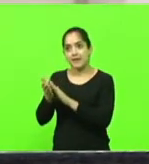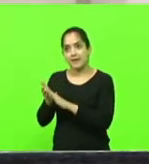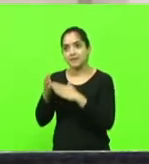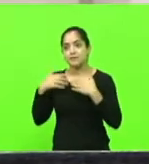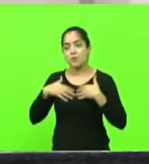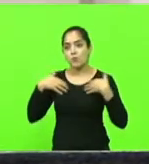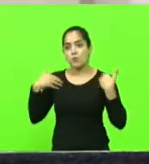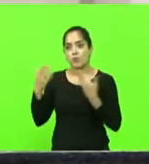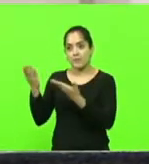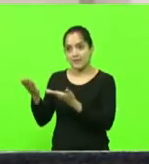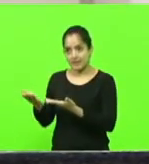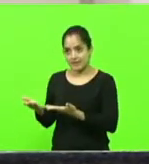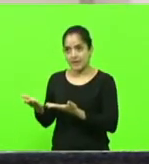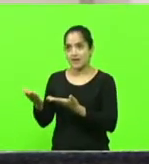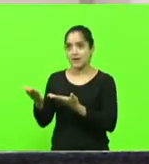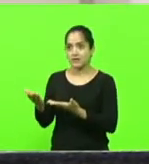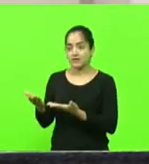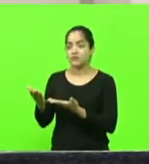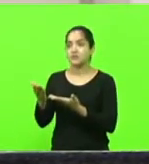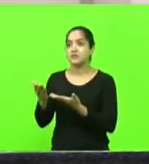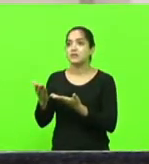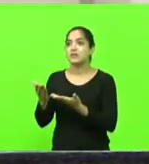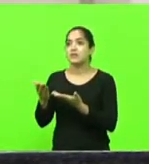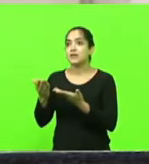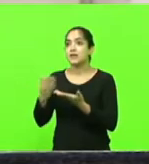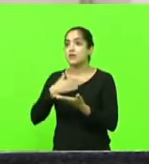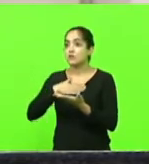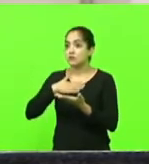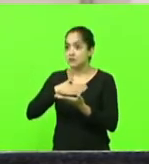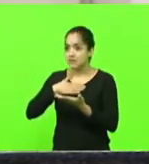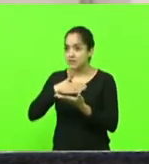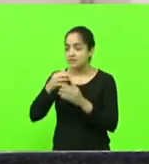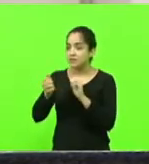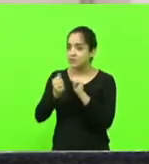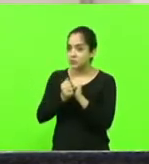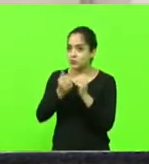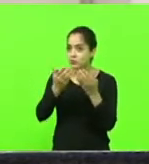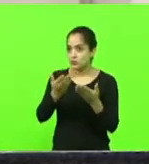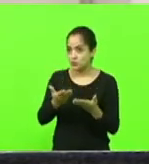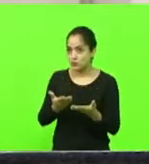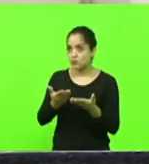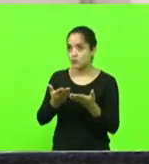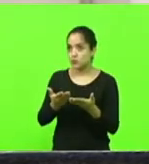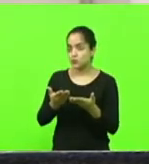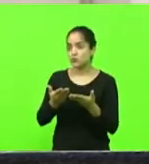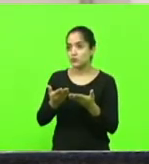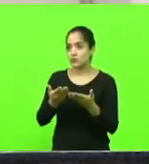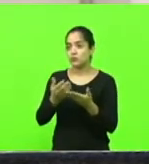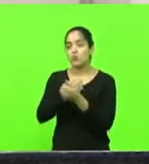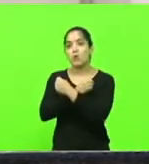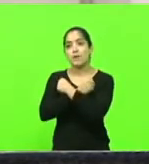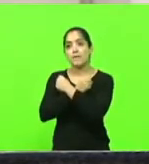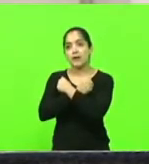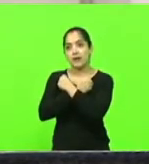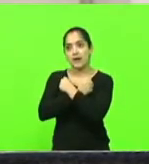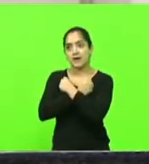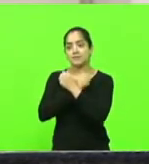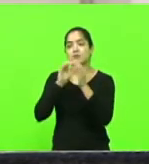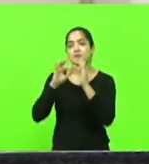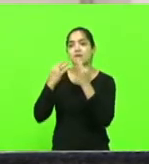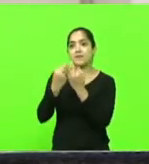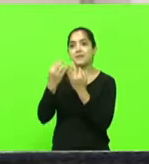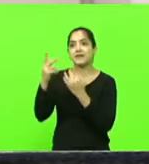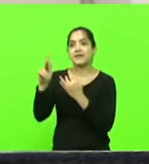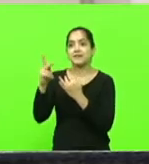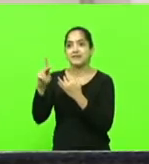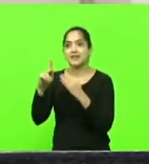homenagem ao menino Gustavo Bardin. Eu gostaria de me colocar ao lado de Vossa Excelência, mandar um abraço para ele, para a família,